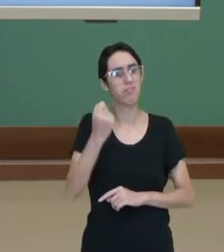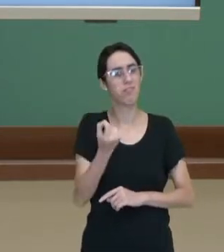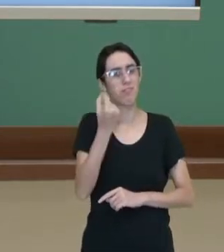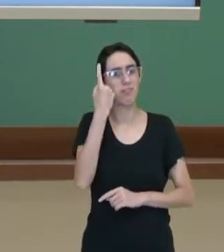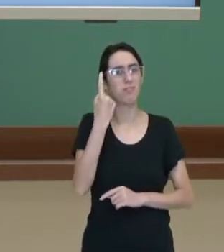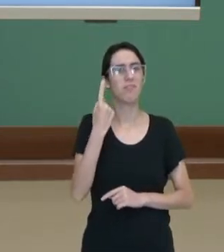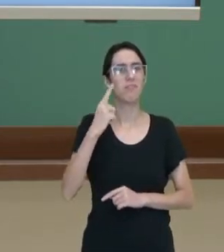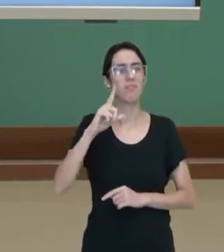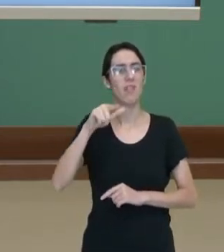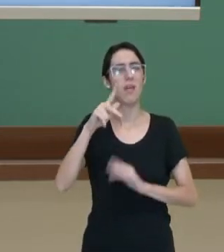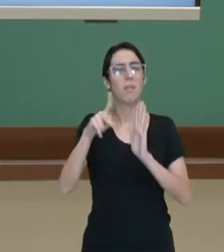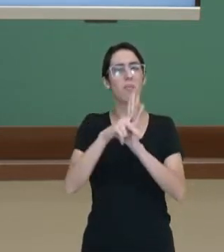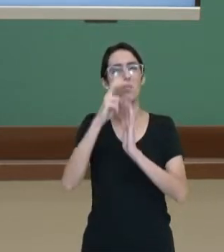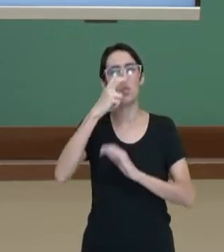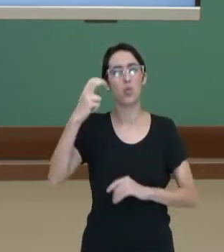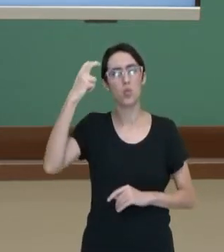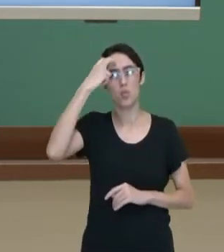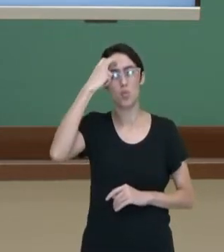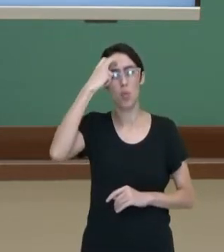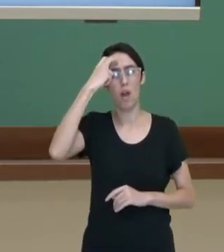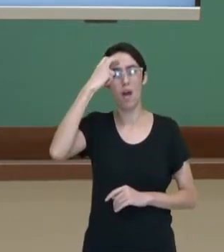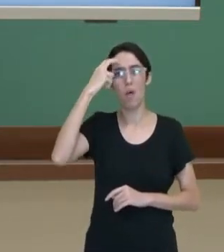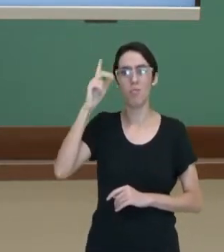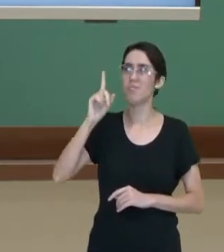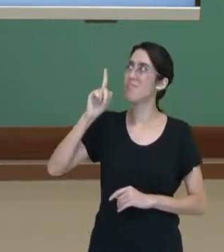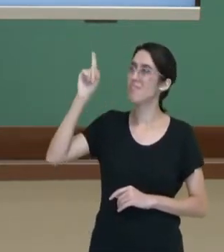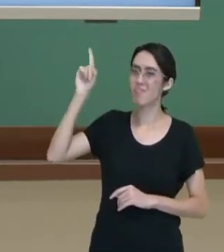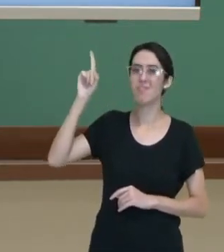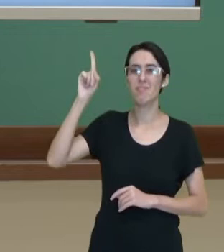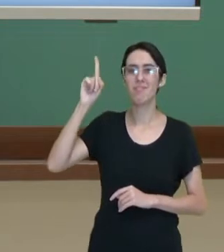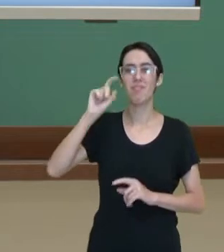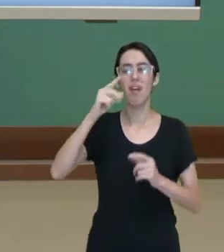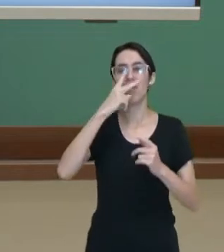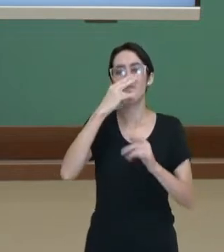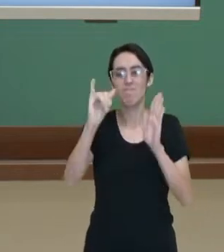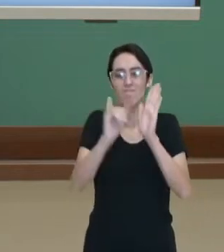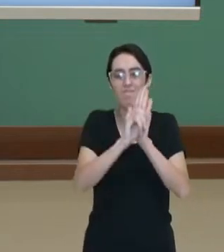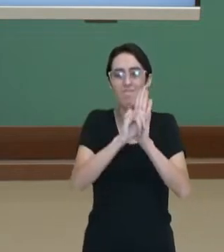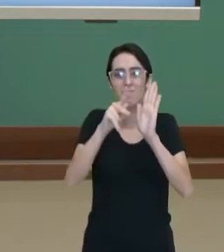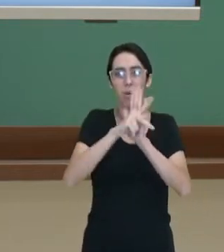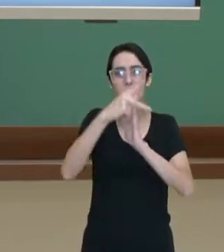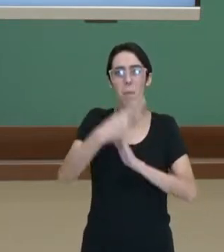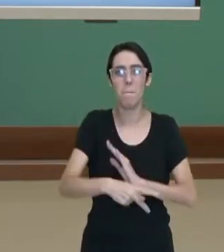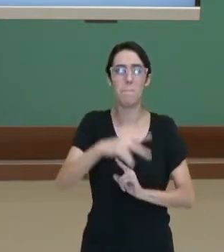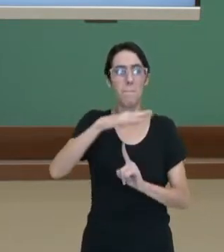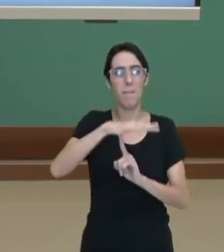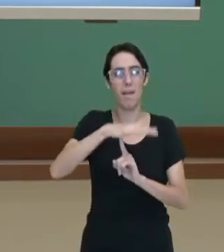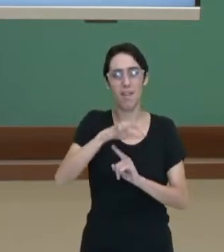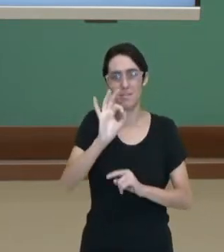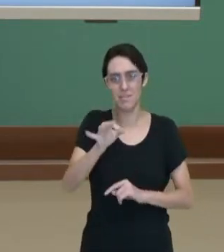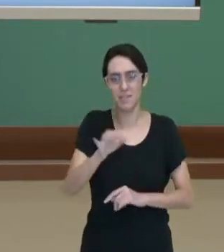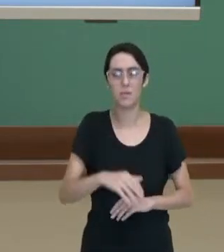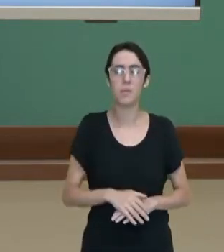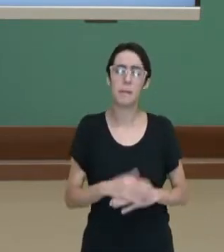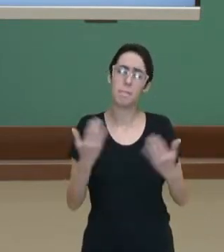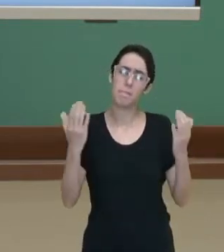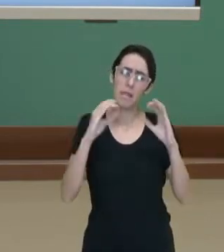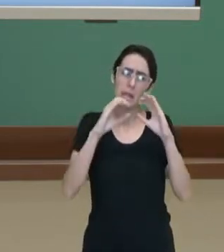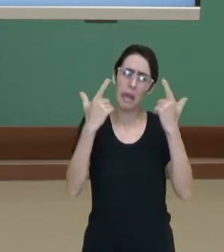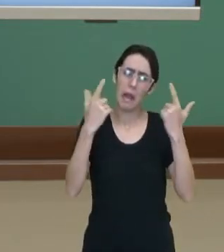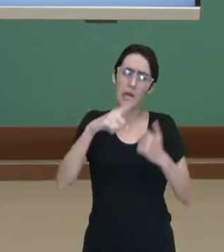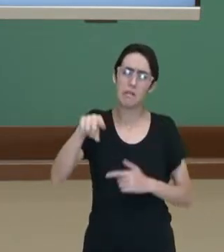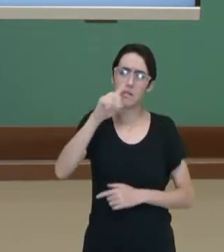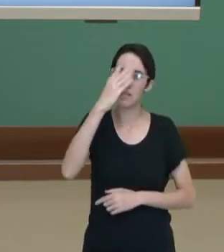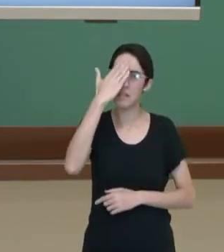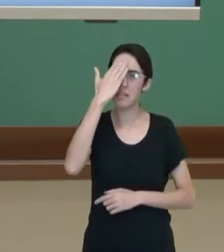componentes culturais que nos identificam enquanto povo paranaense. E é claro, e você sabe disso,